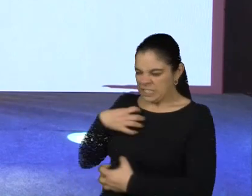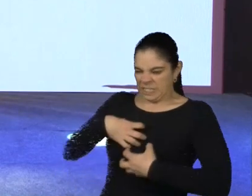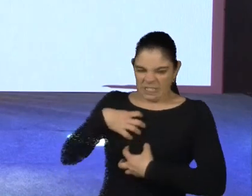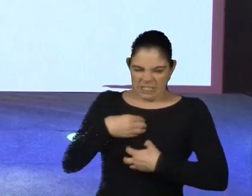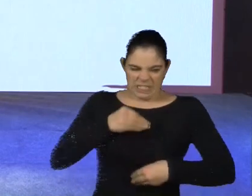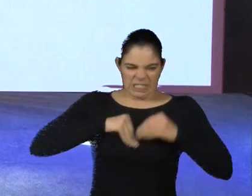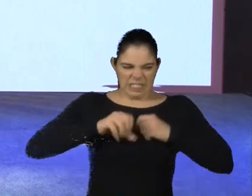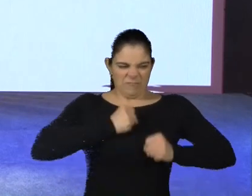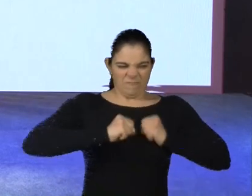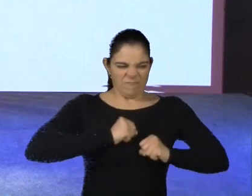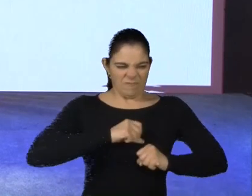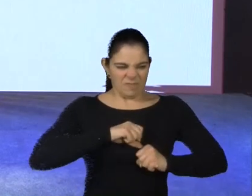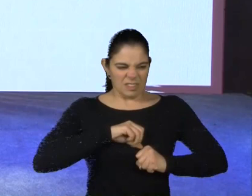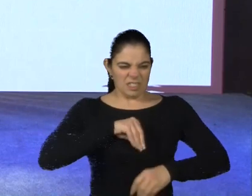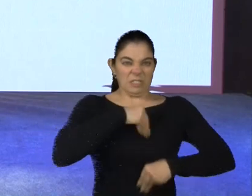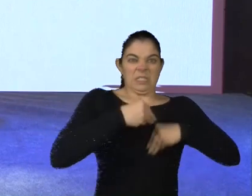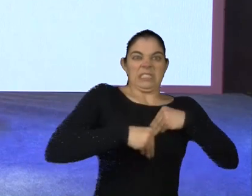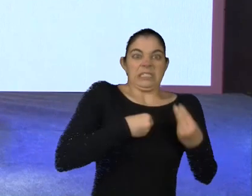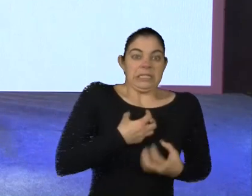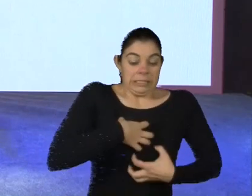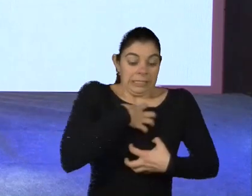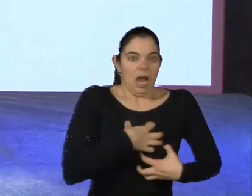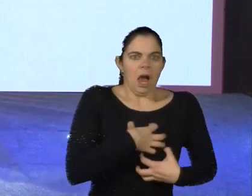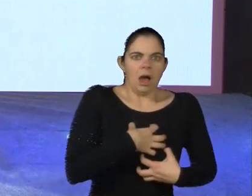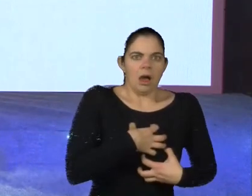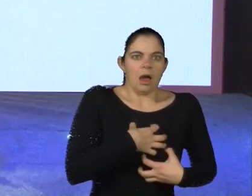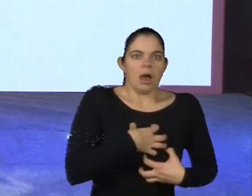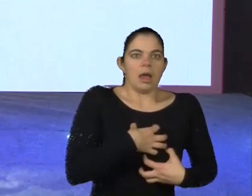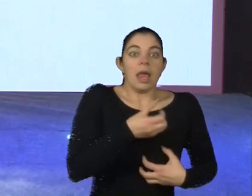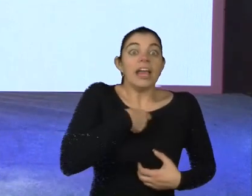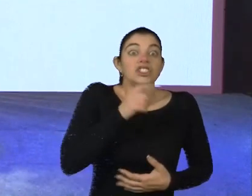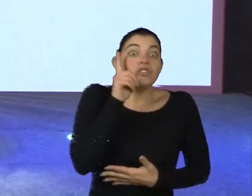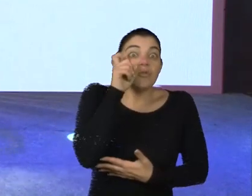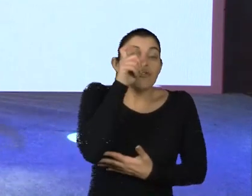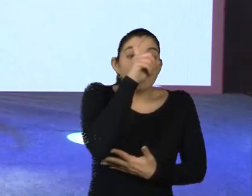de depressão. É mais difícil você dar o salto